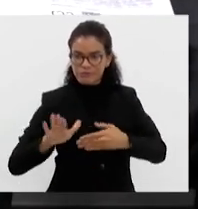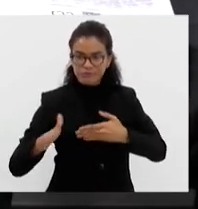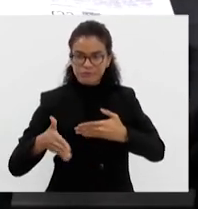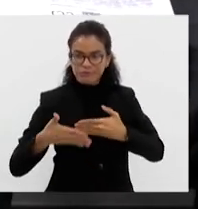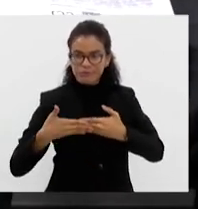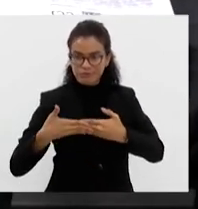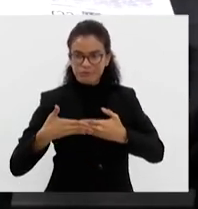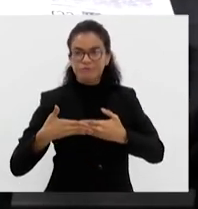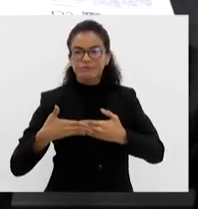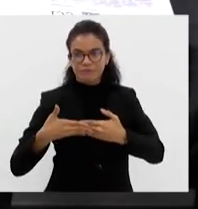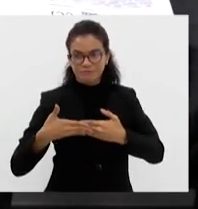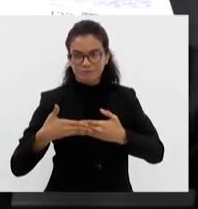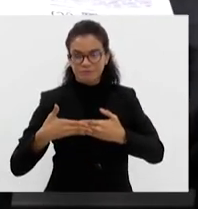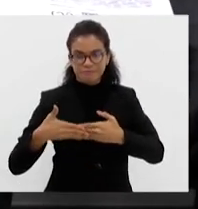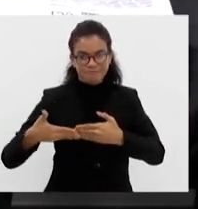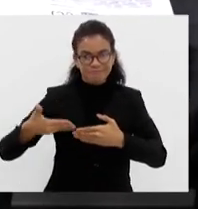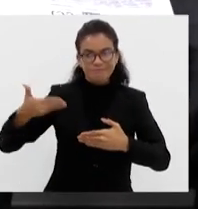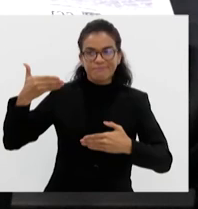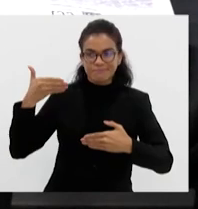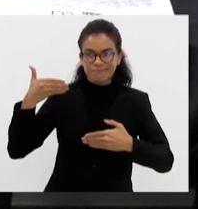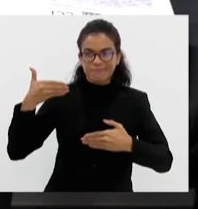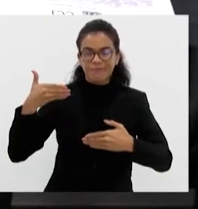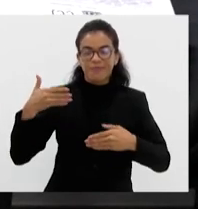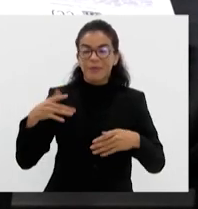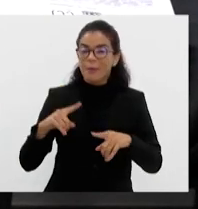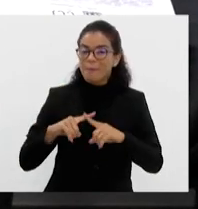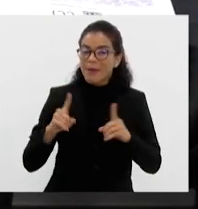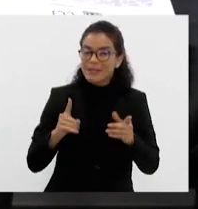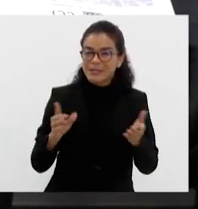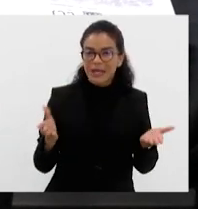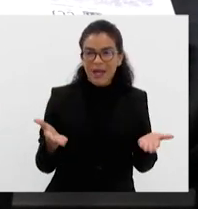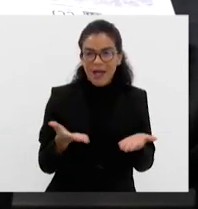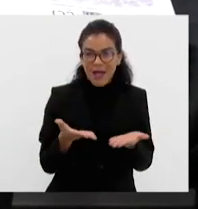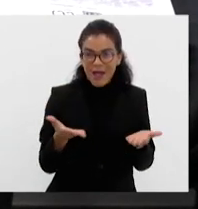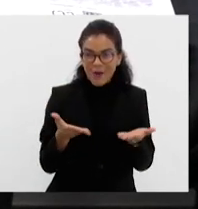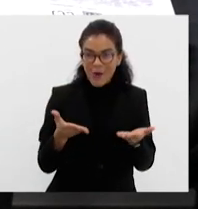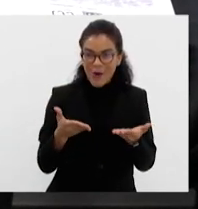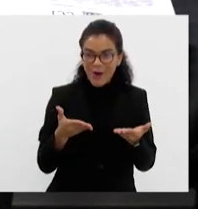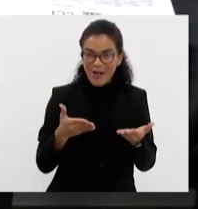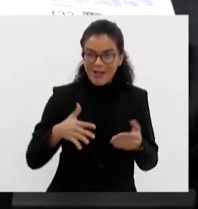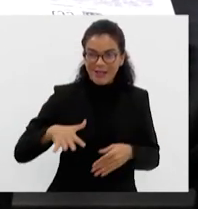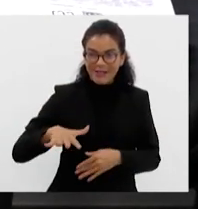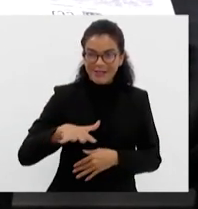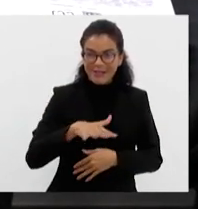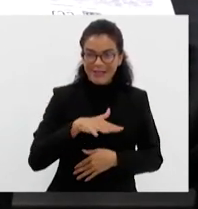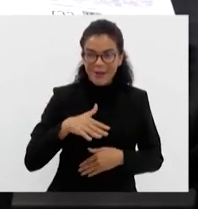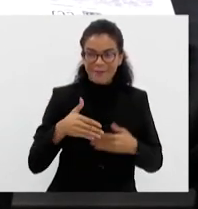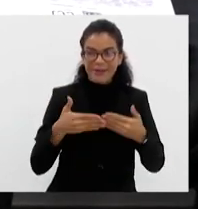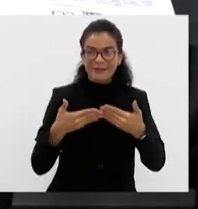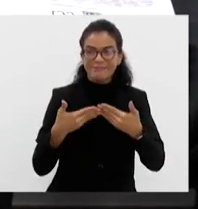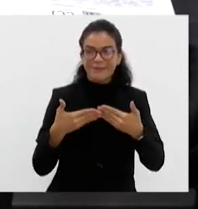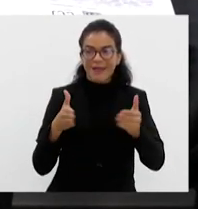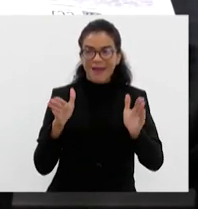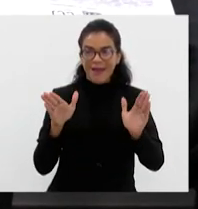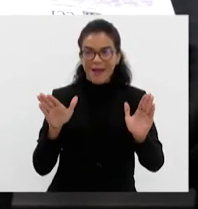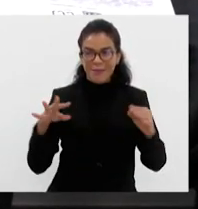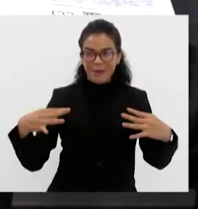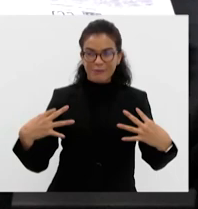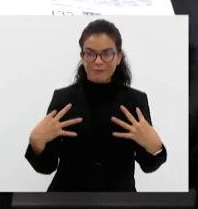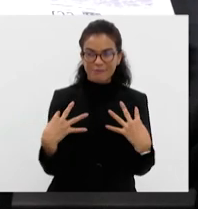fechado. E agora nós estamos em ambiente aberto.